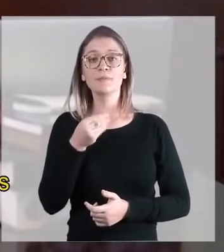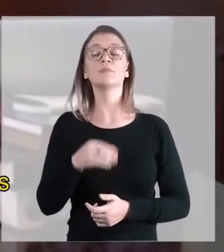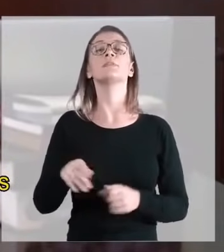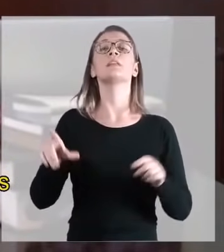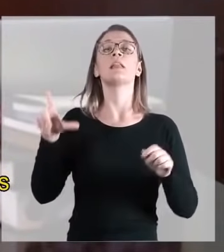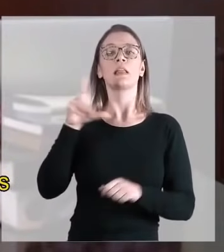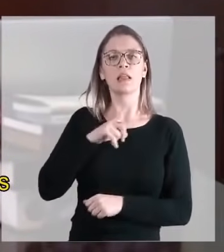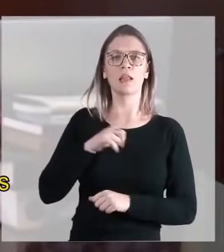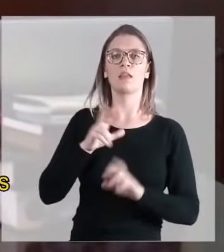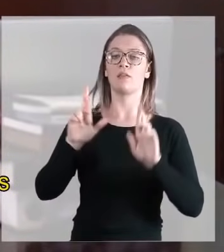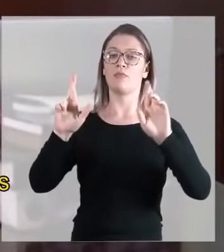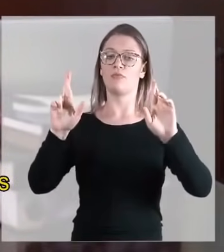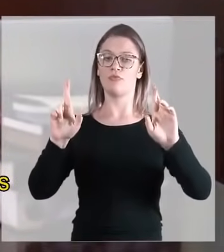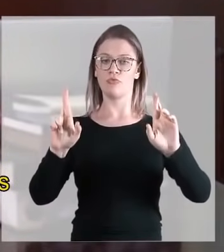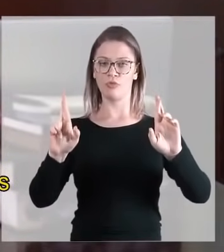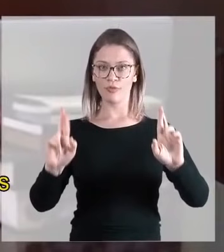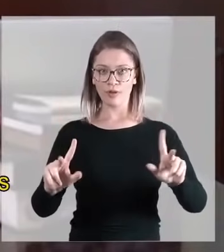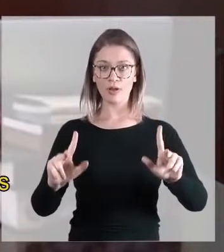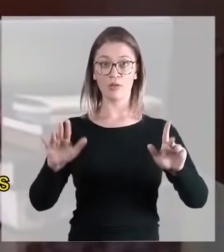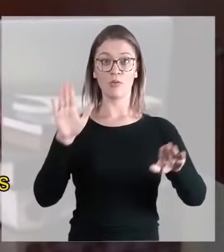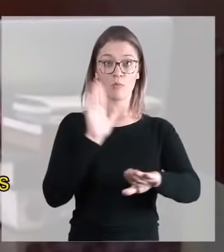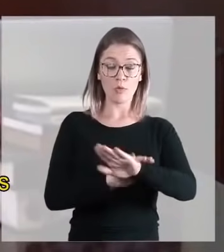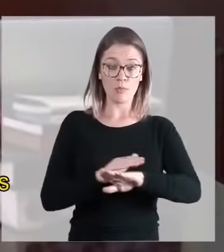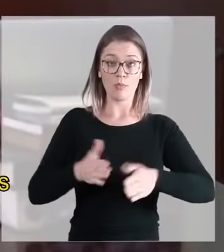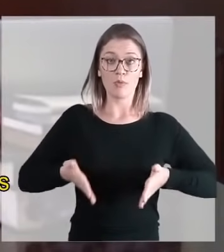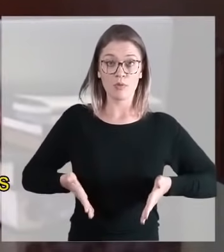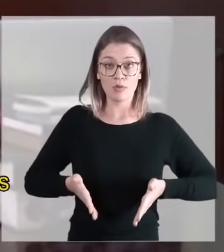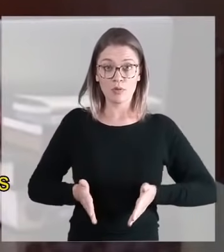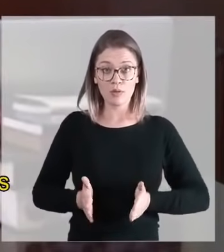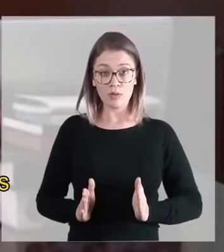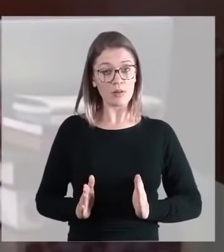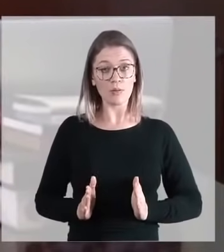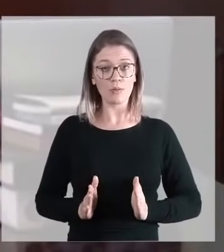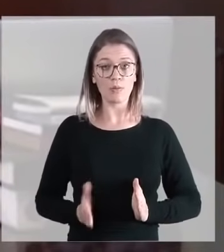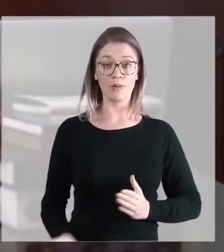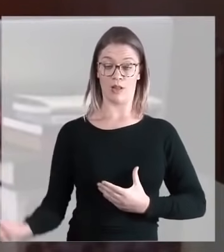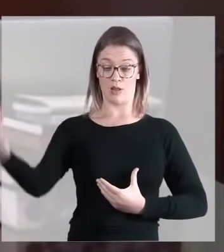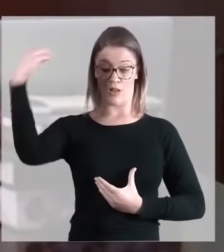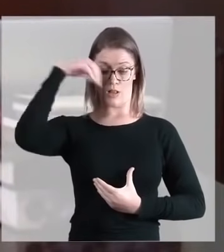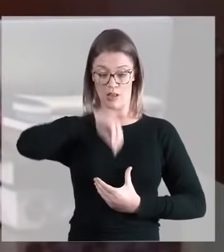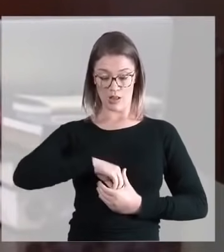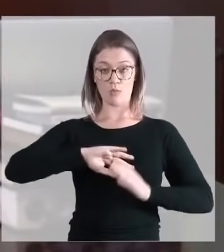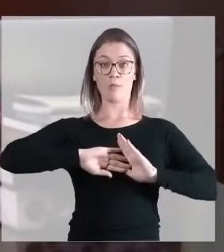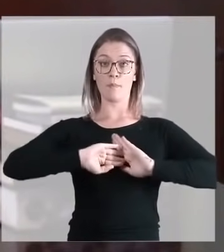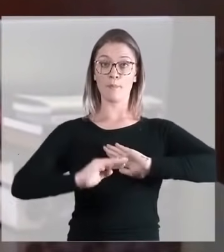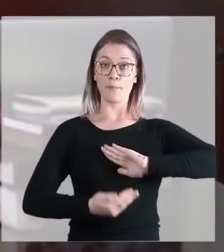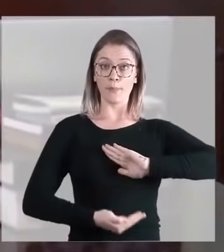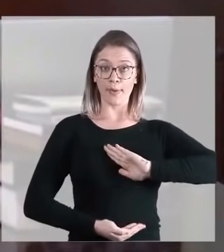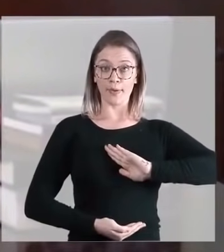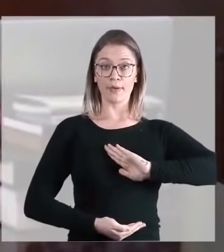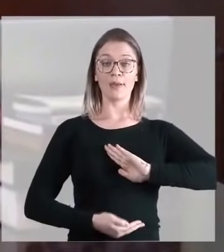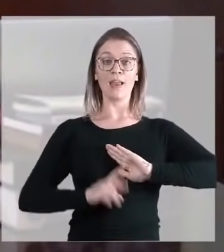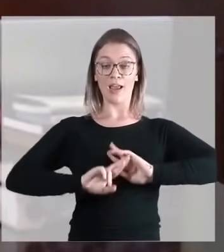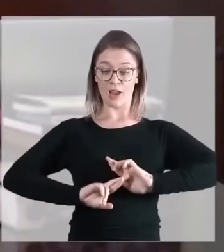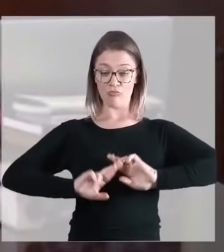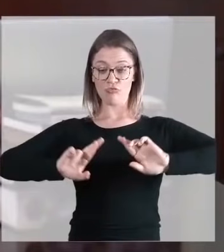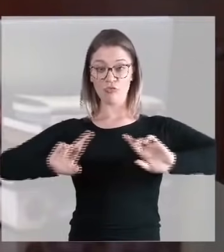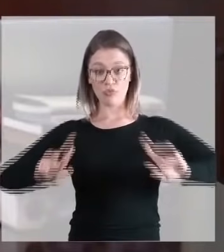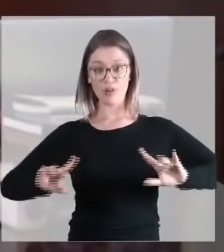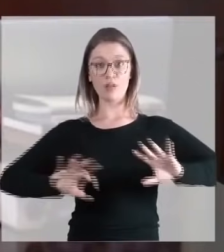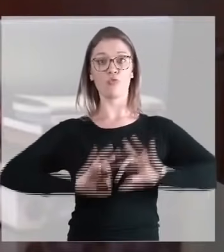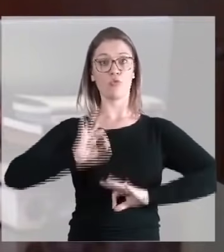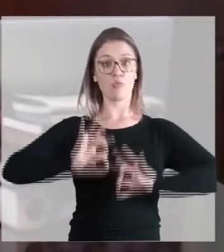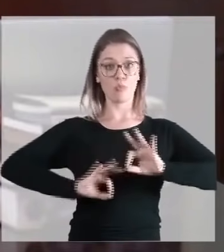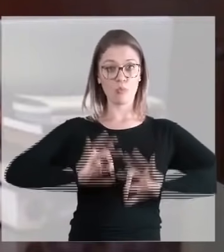meninas têm diferenças desde o nascimento, aliás, desde dentro do ventre de suas mães. E